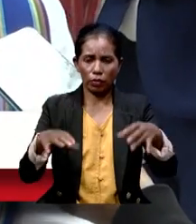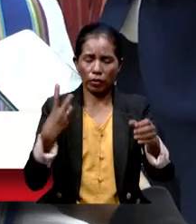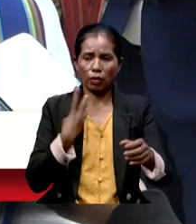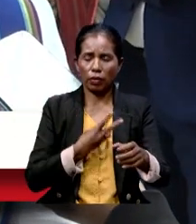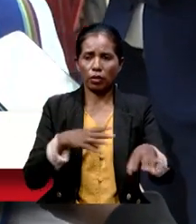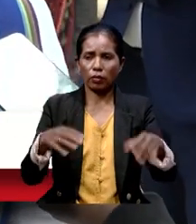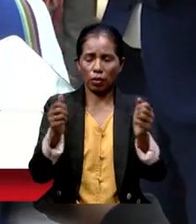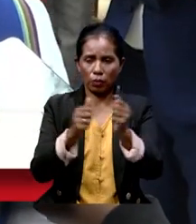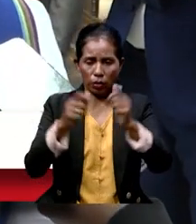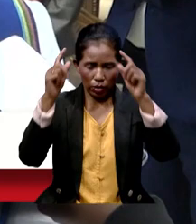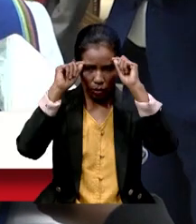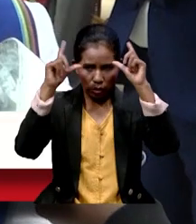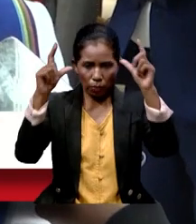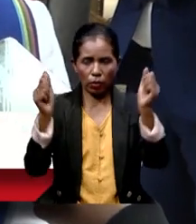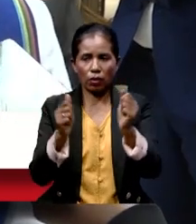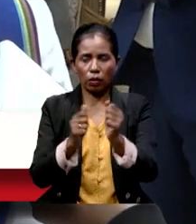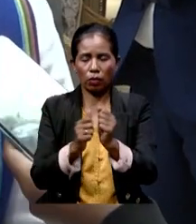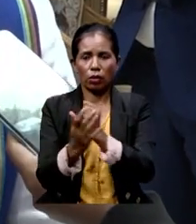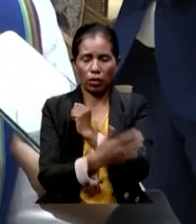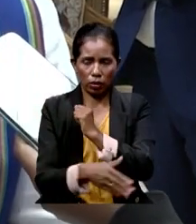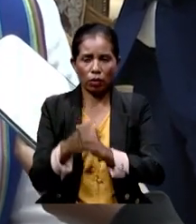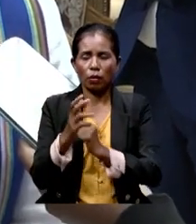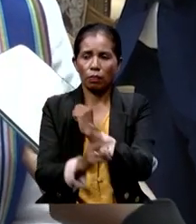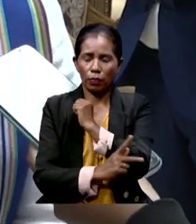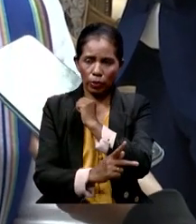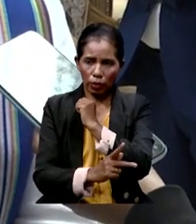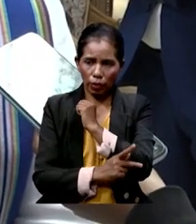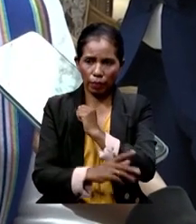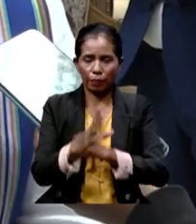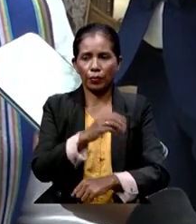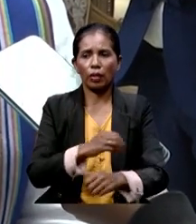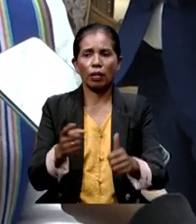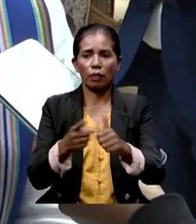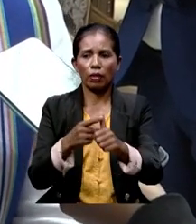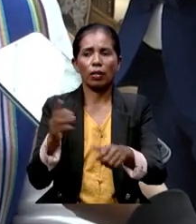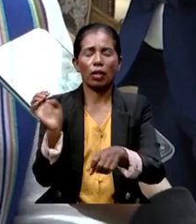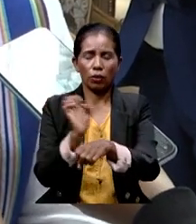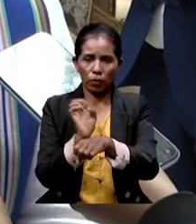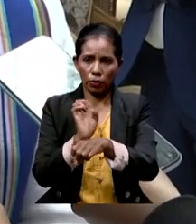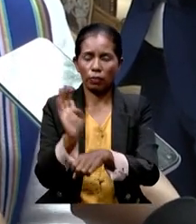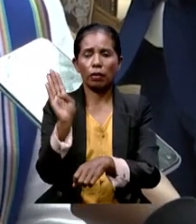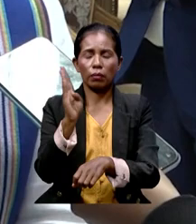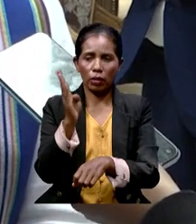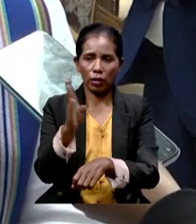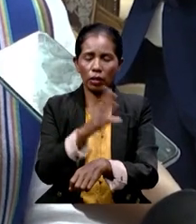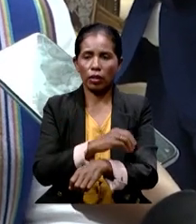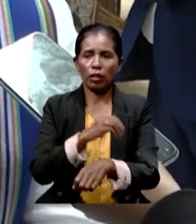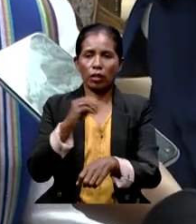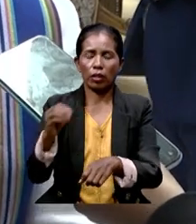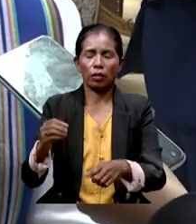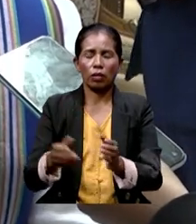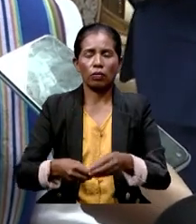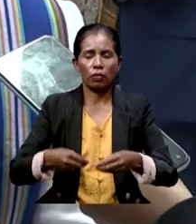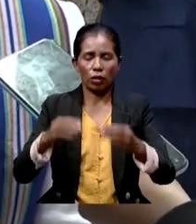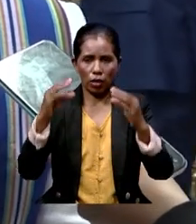cooperação entre Timor e Portugal, como disse, no quadro da economia azul, da hotelaria, da capacitação